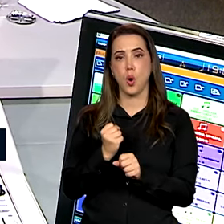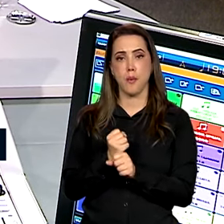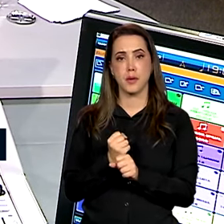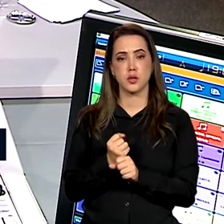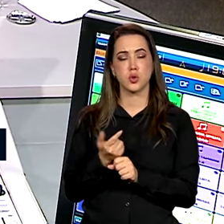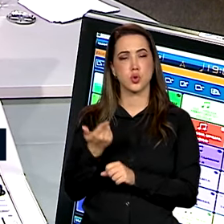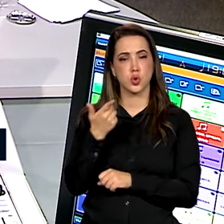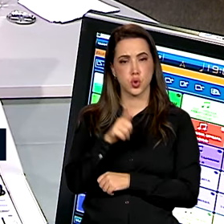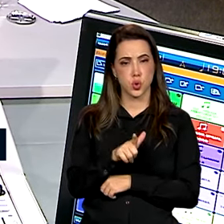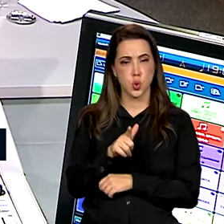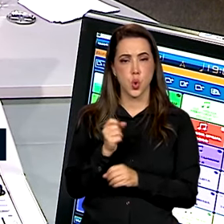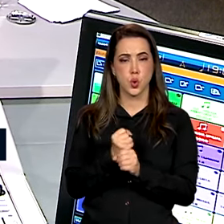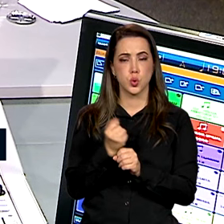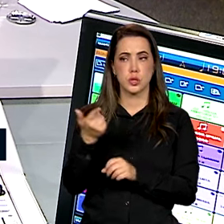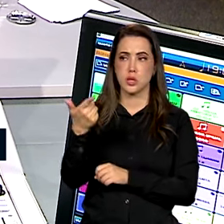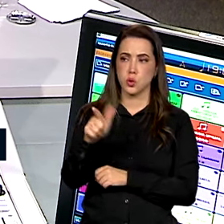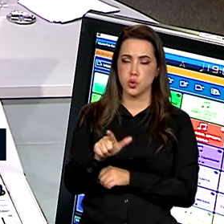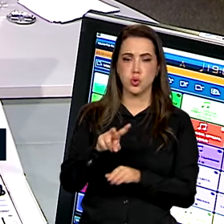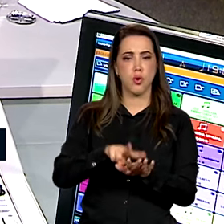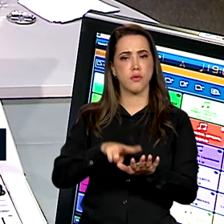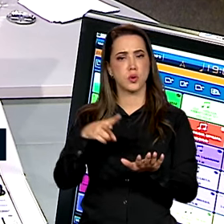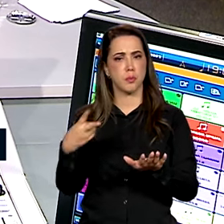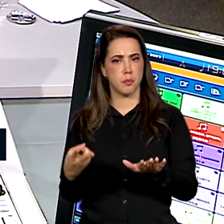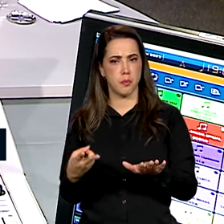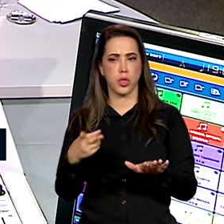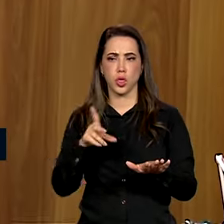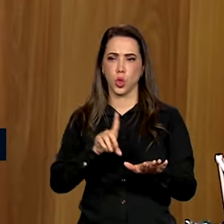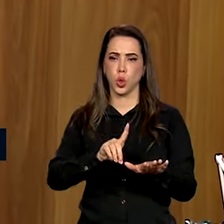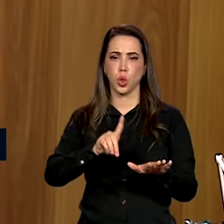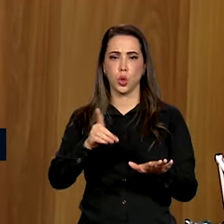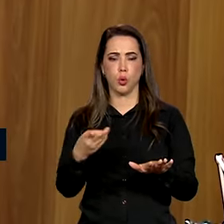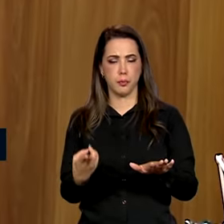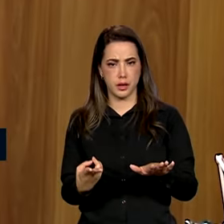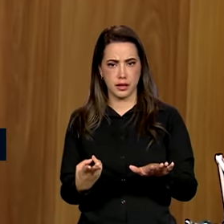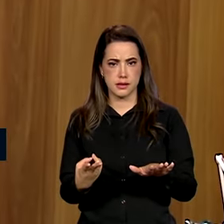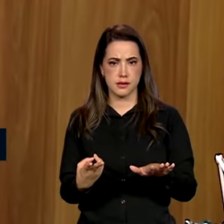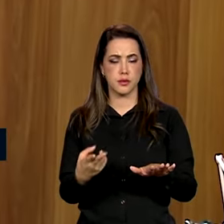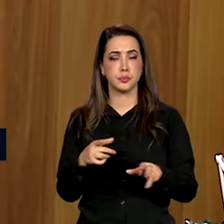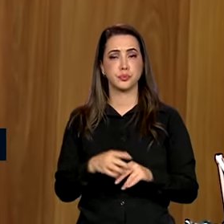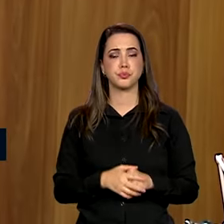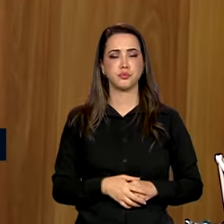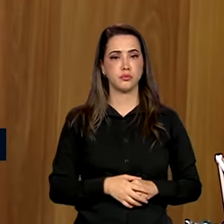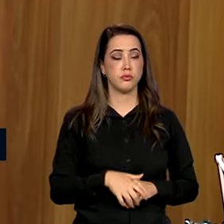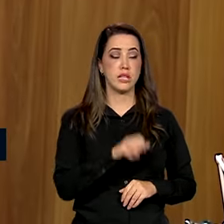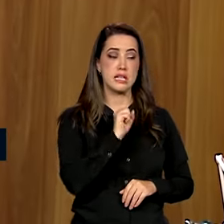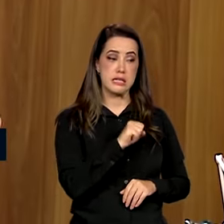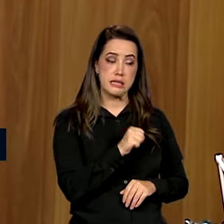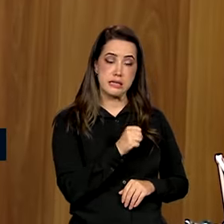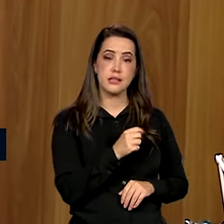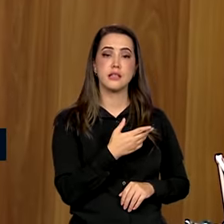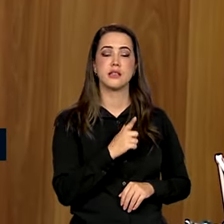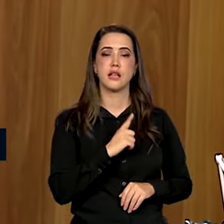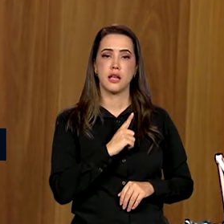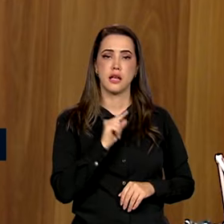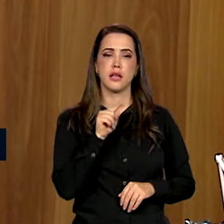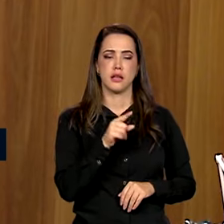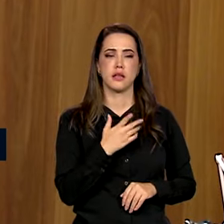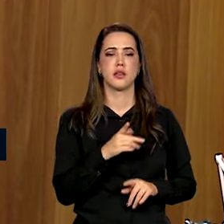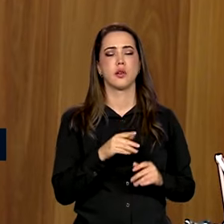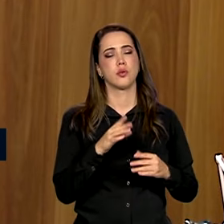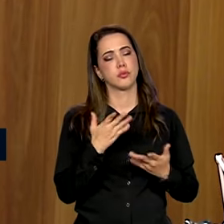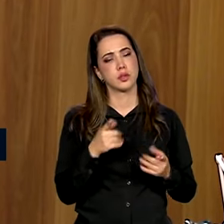estão previstas muitas obras de duplicação Inclusive eu levei recentemente o presidente Lula com muito prazer lá no estado de Sergipe